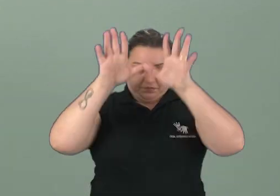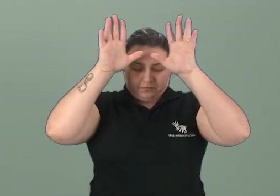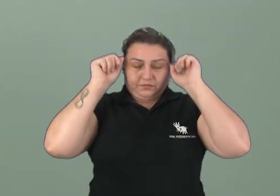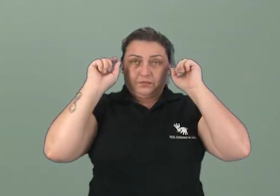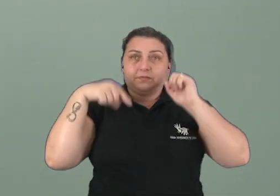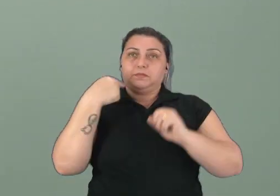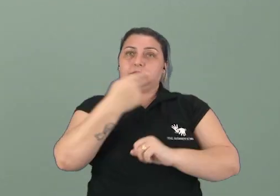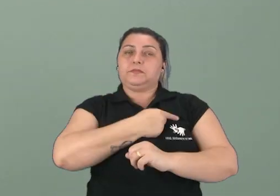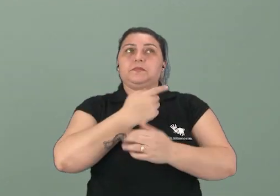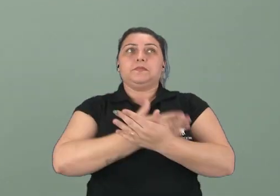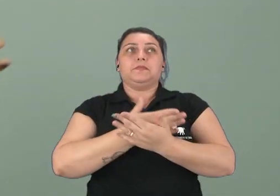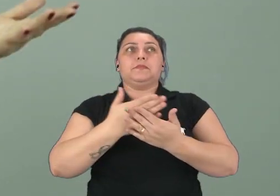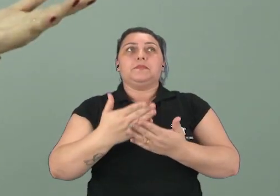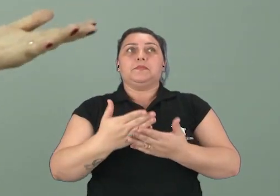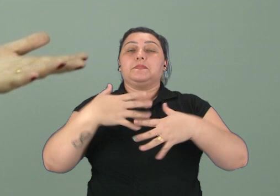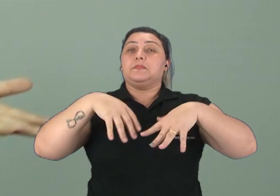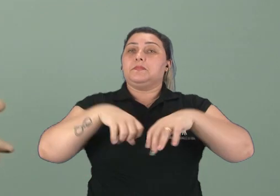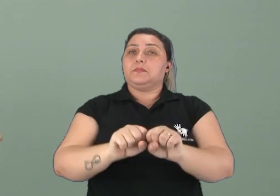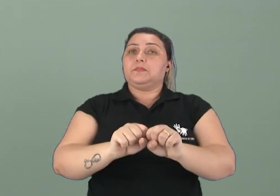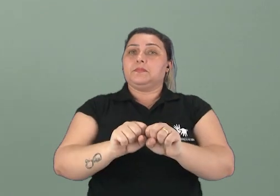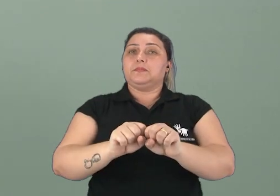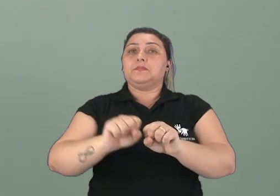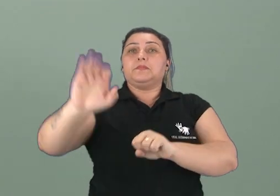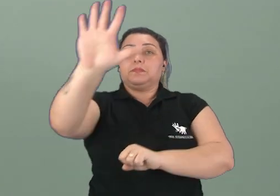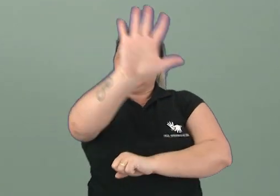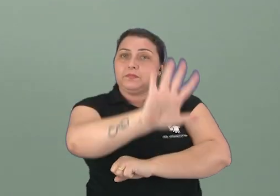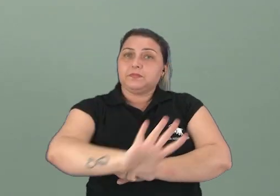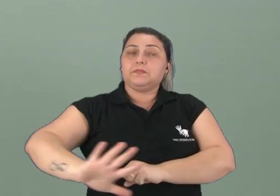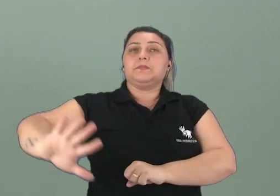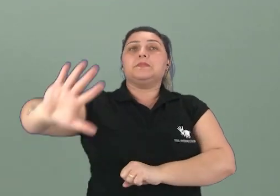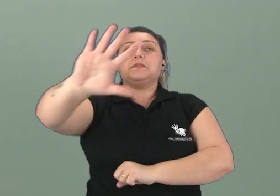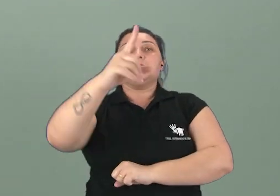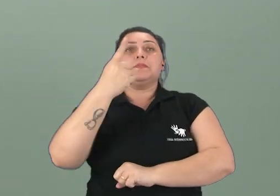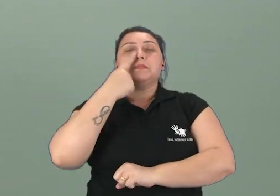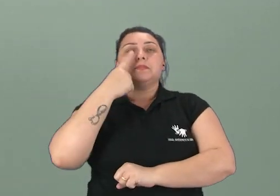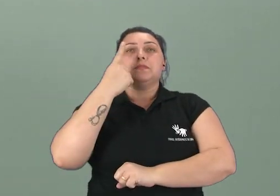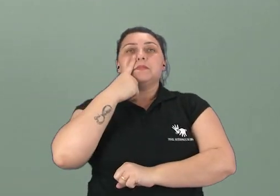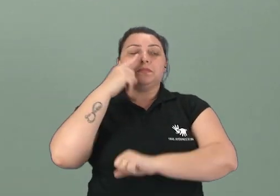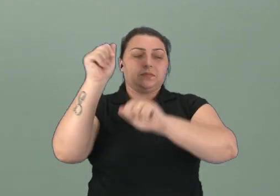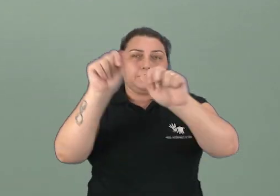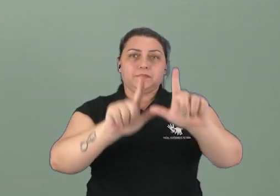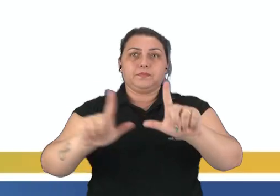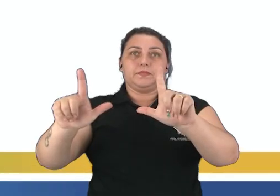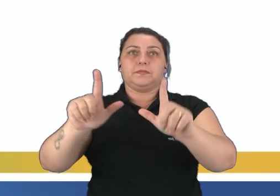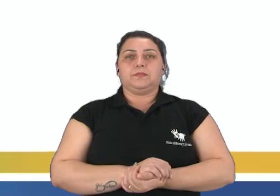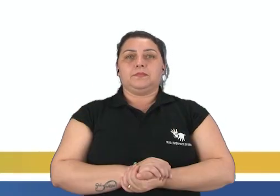né, nós vamos começar pelo território nacional. Veja aí comigo na telinha.